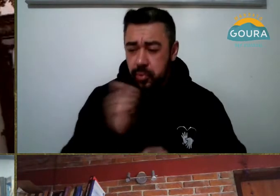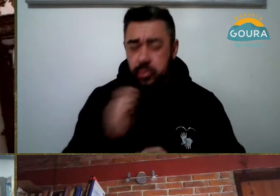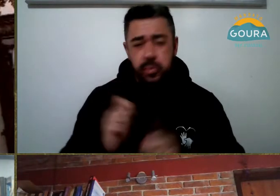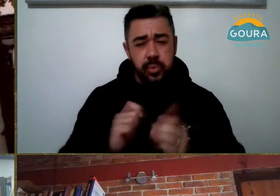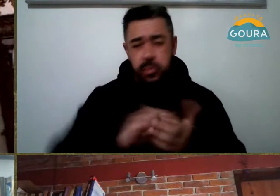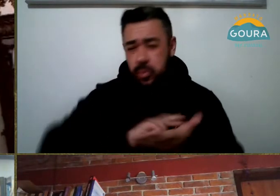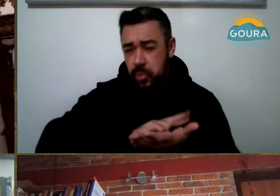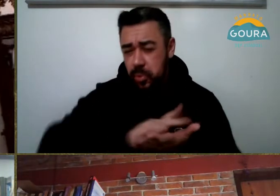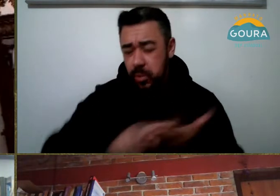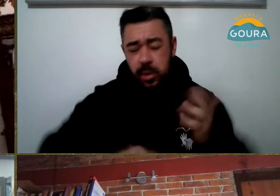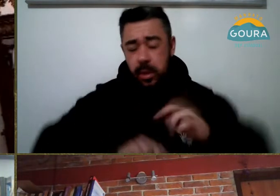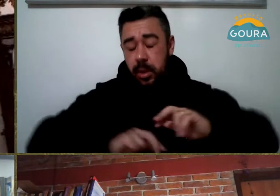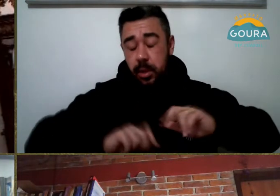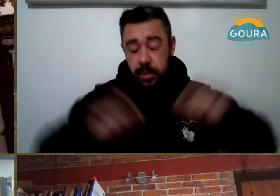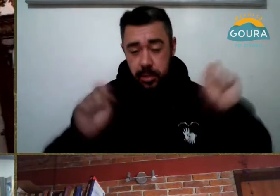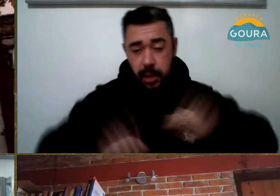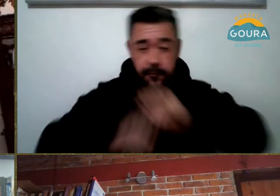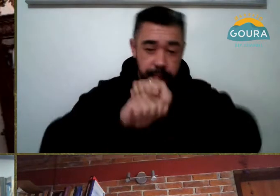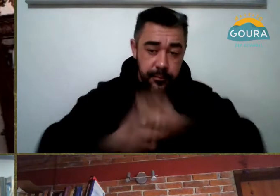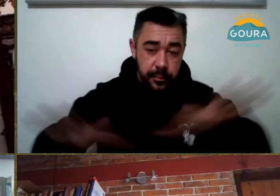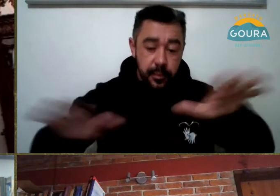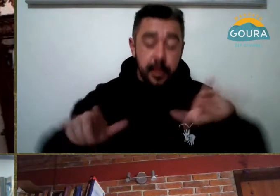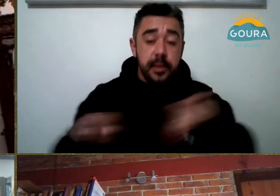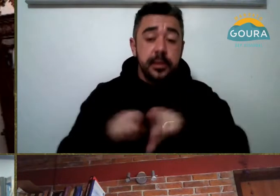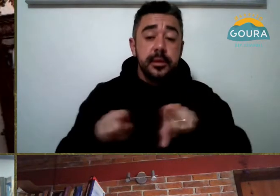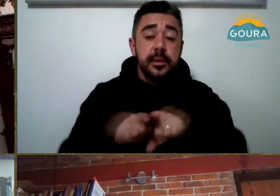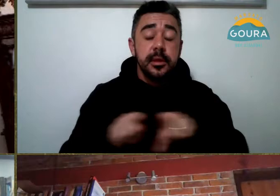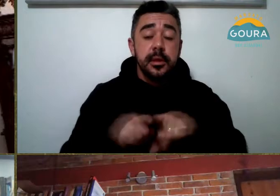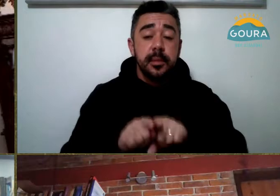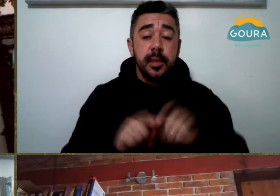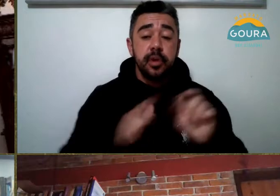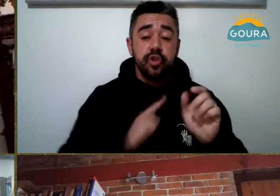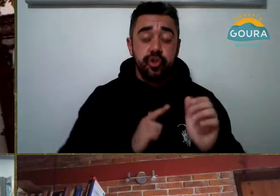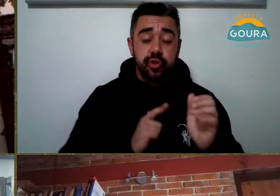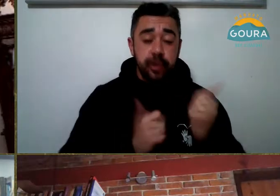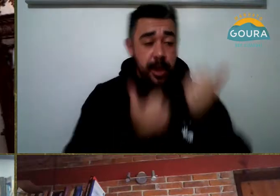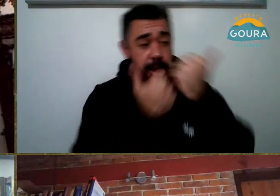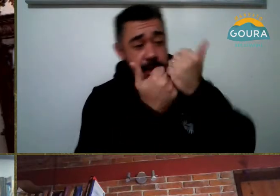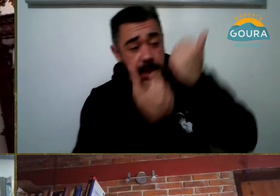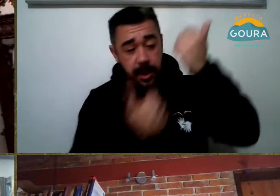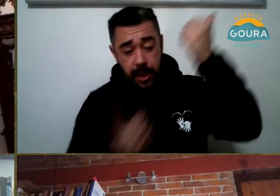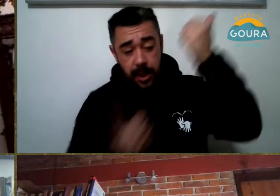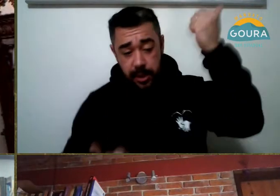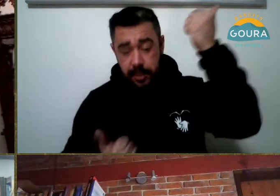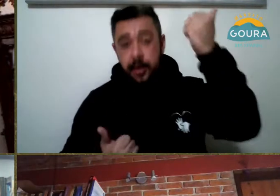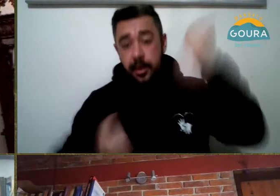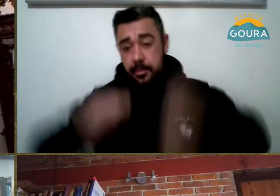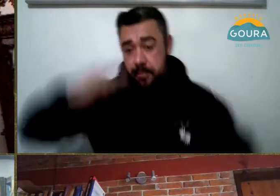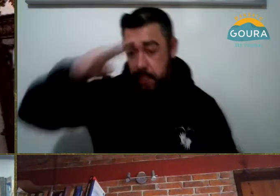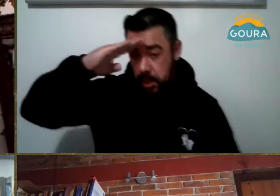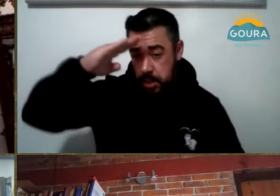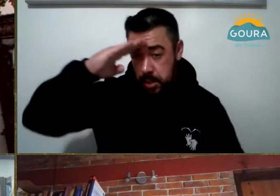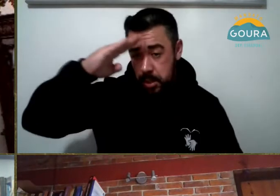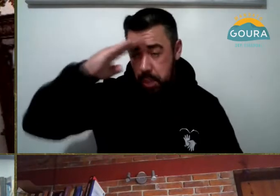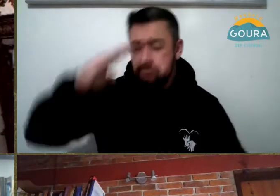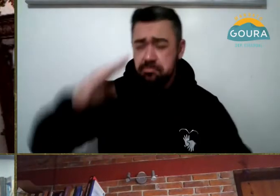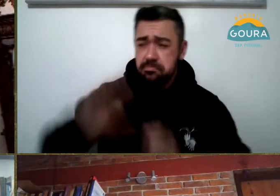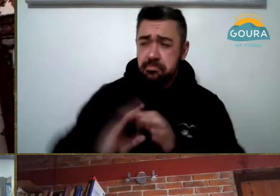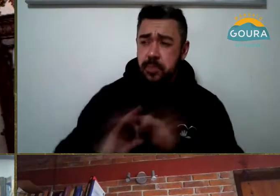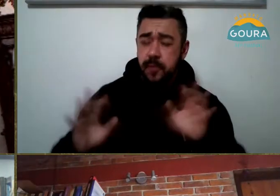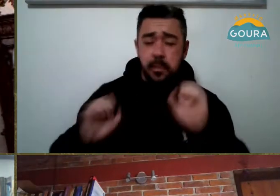própria hierarquia militar contrariasse de alguma forma. Era perfeitamente assumido que as